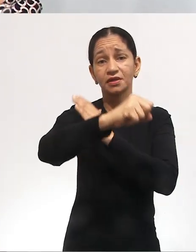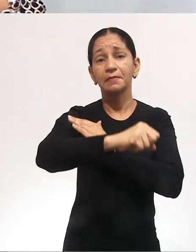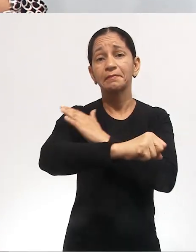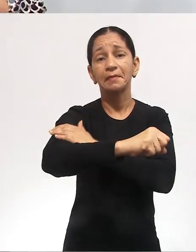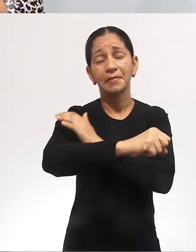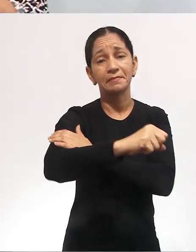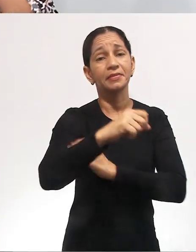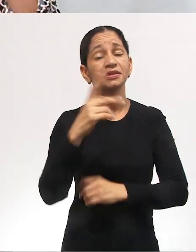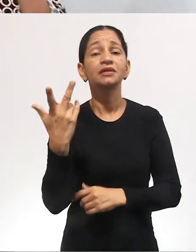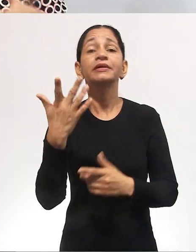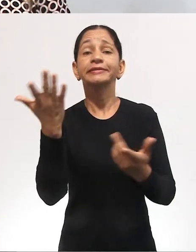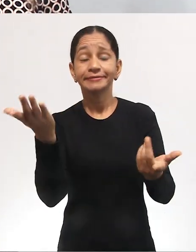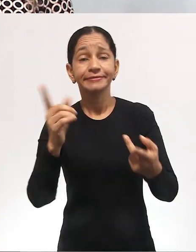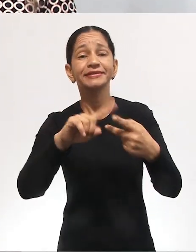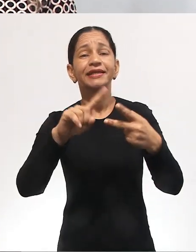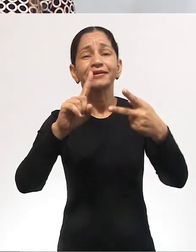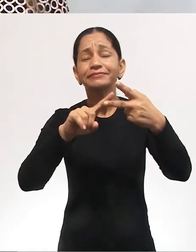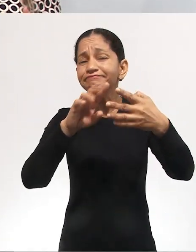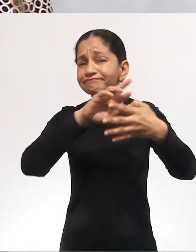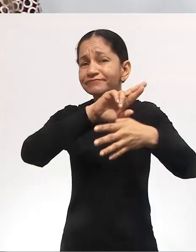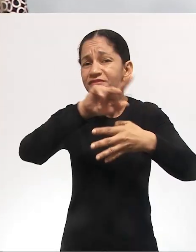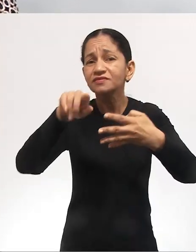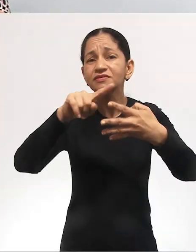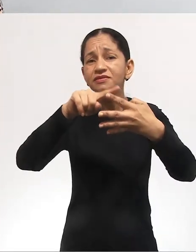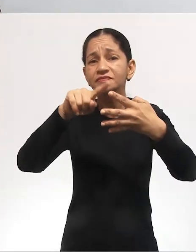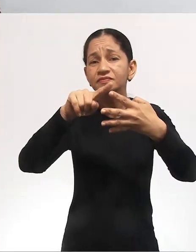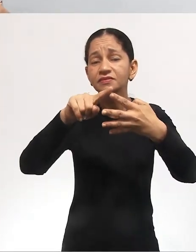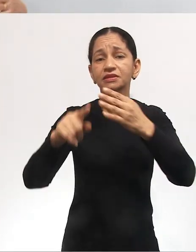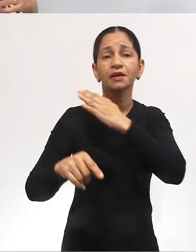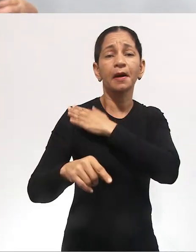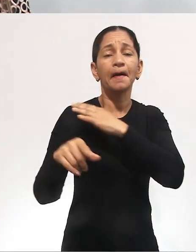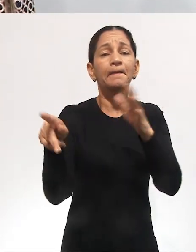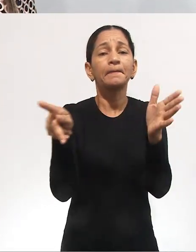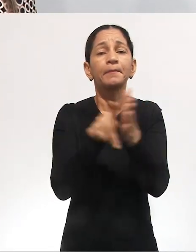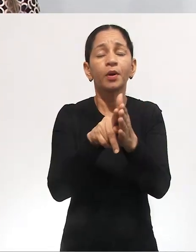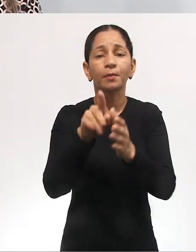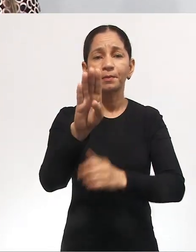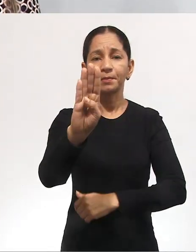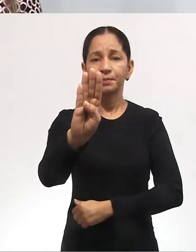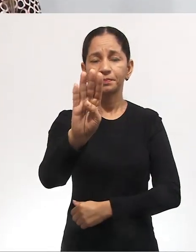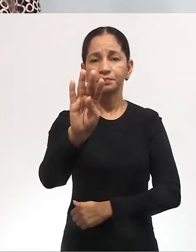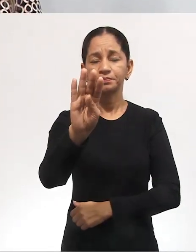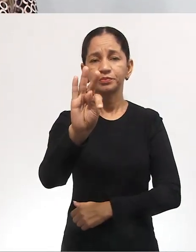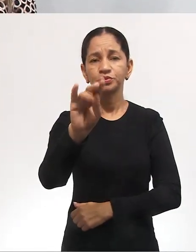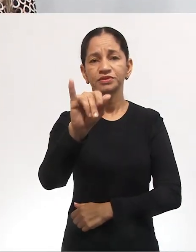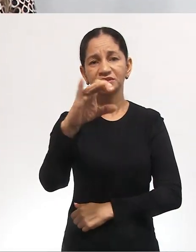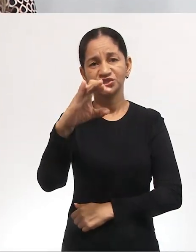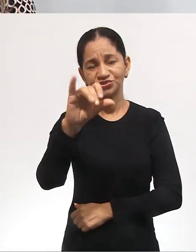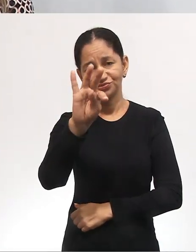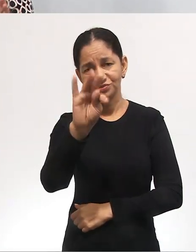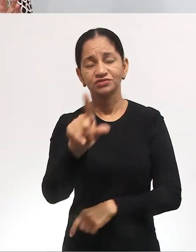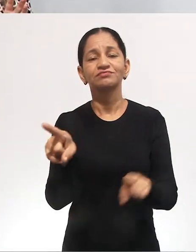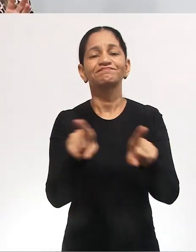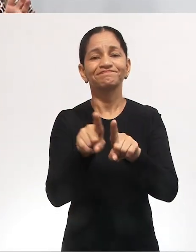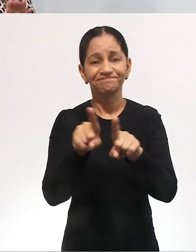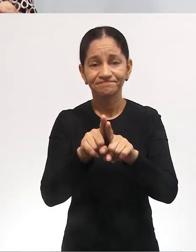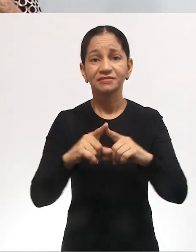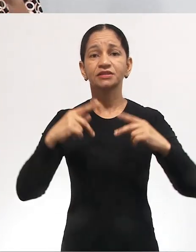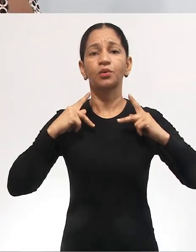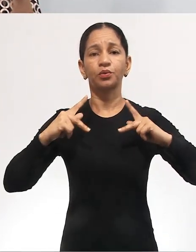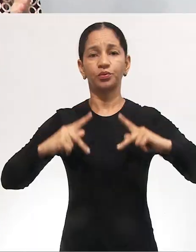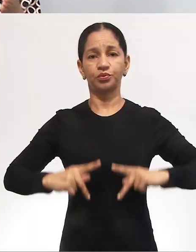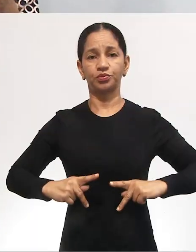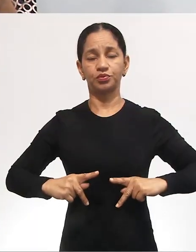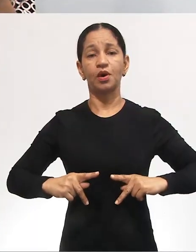doença, né, bursite, tendinite, que é a doença de ombro. Então, é uma questão de postura, postural. Então, você tem que saber